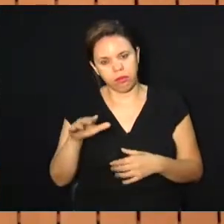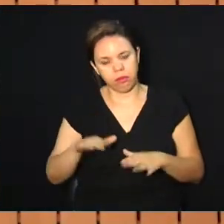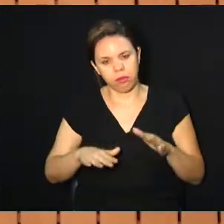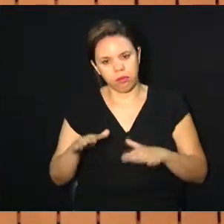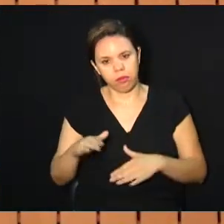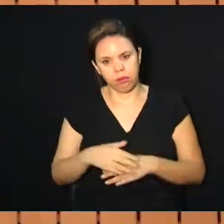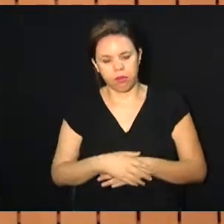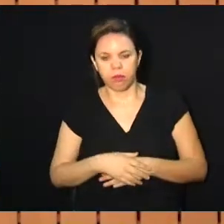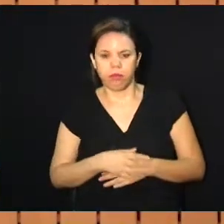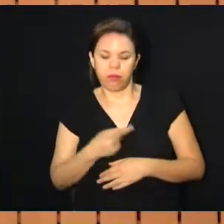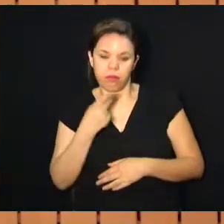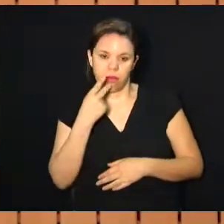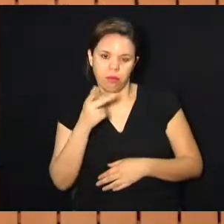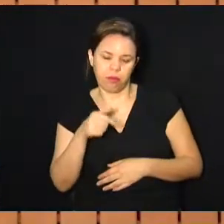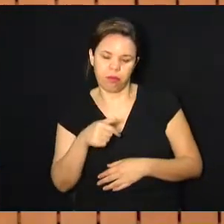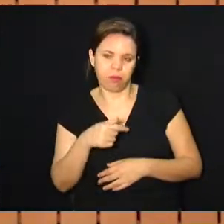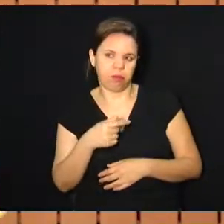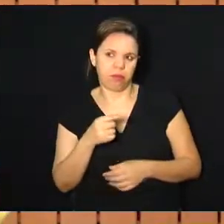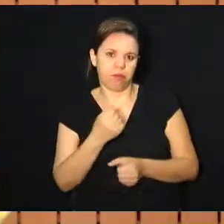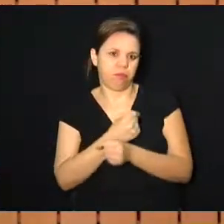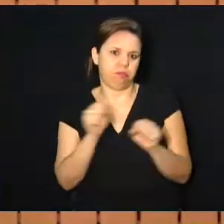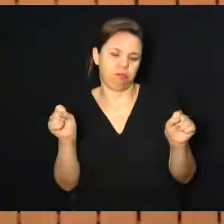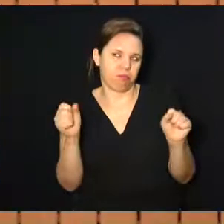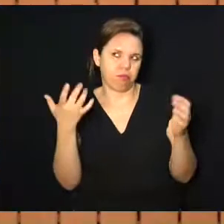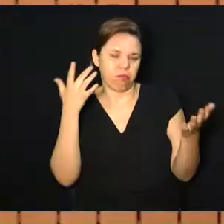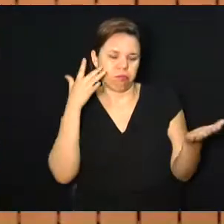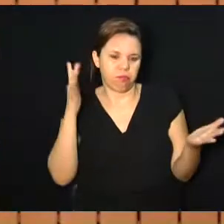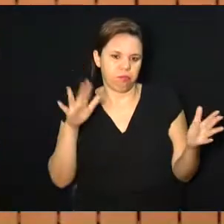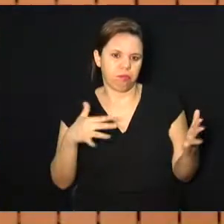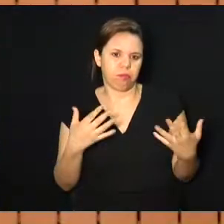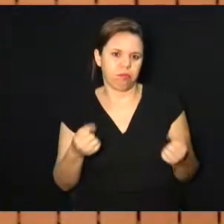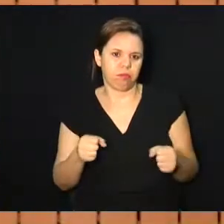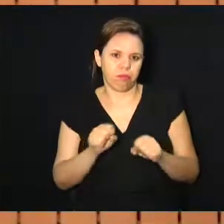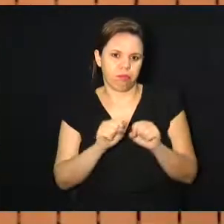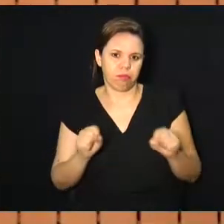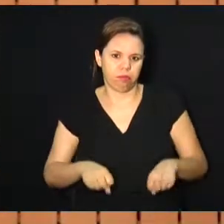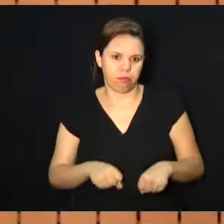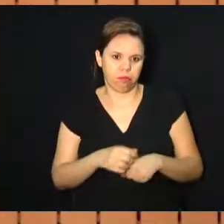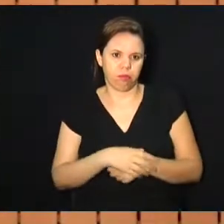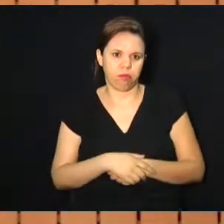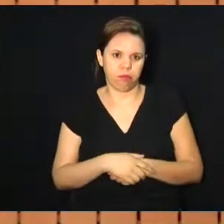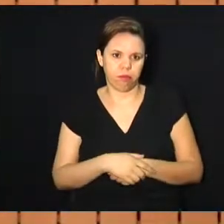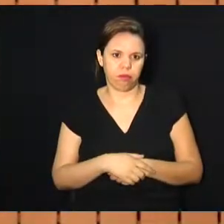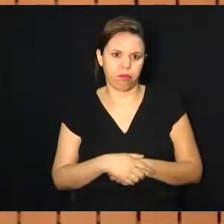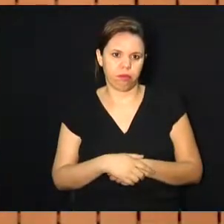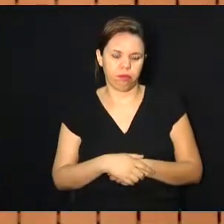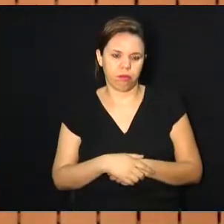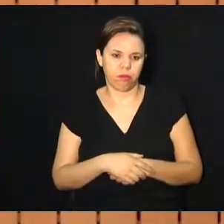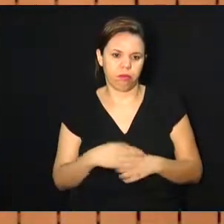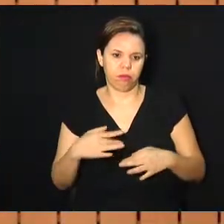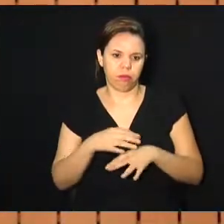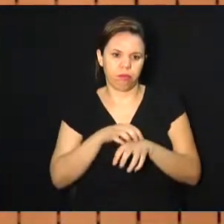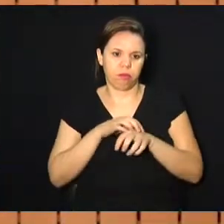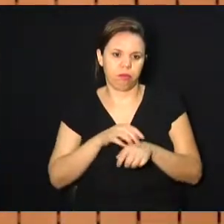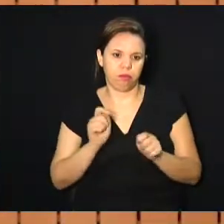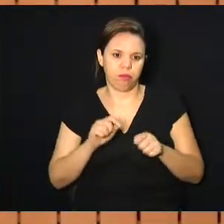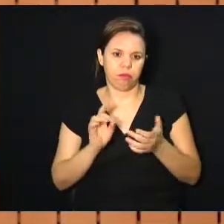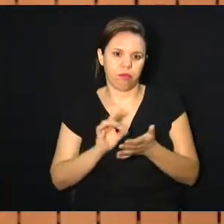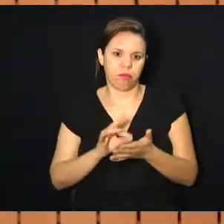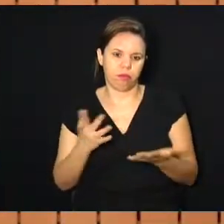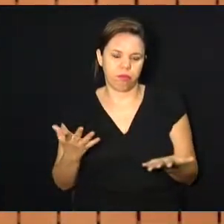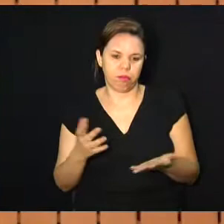a gente... é uma utopia, mas assim, é possível a gente adotar um sistema que o meio de transporte não fosse